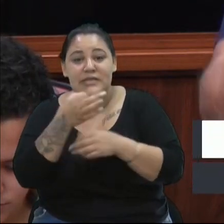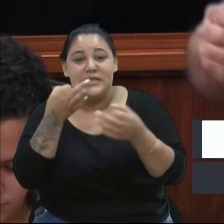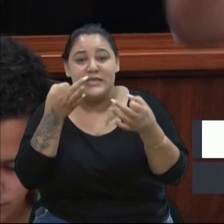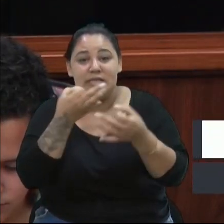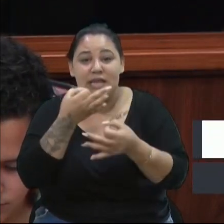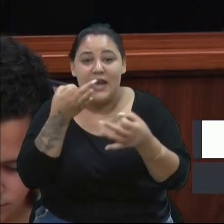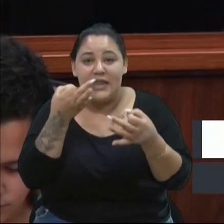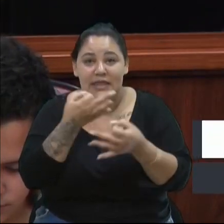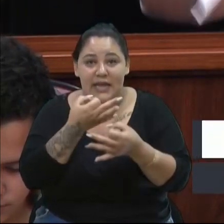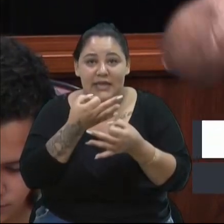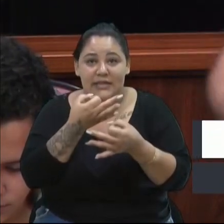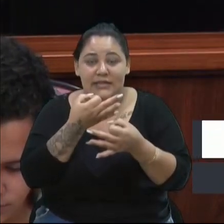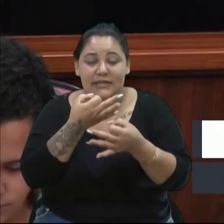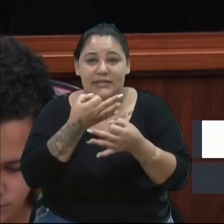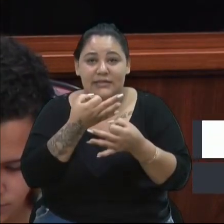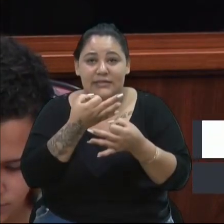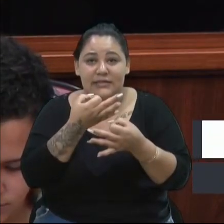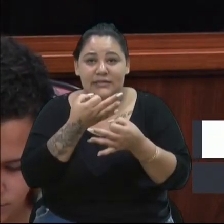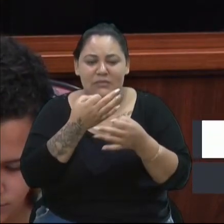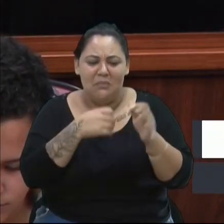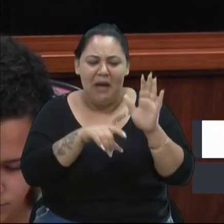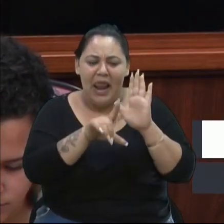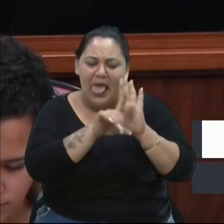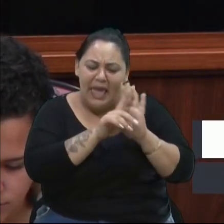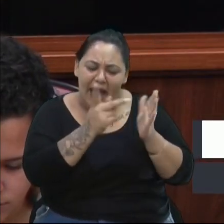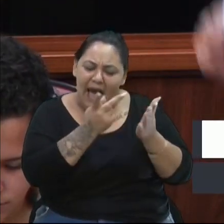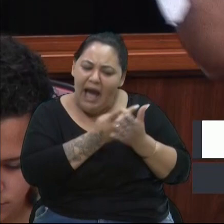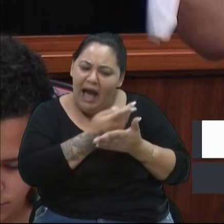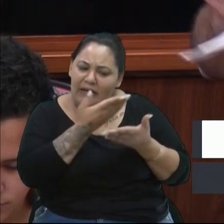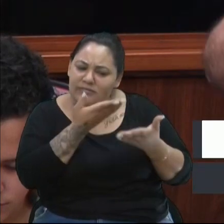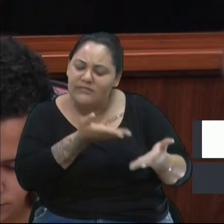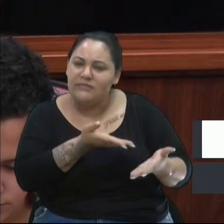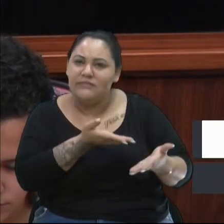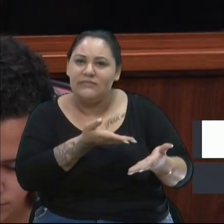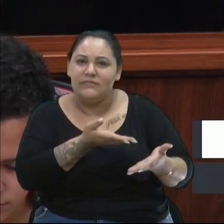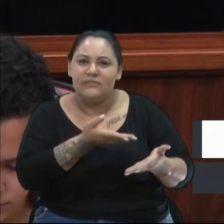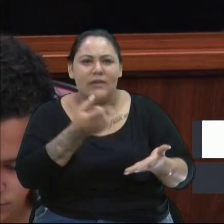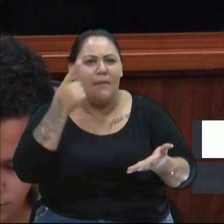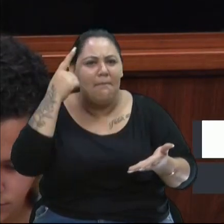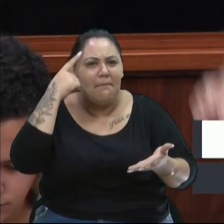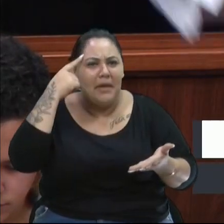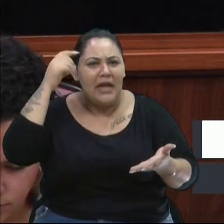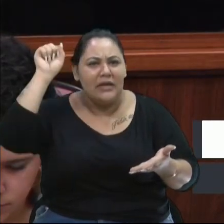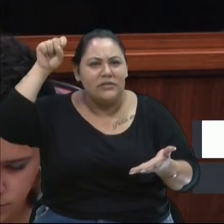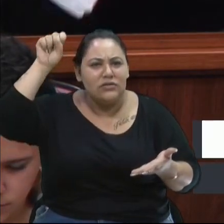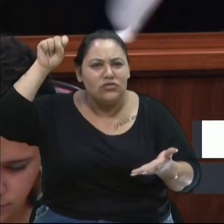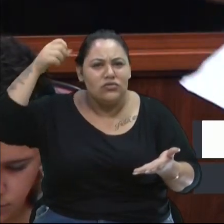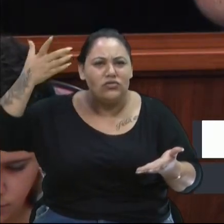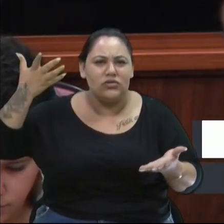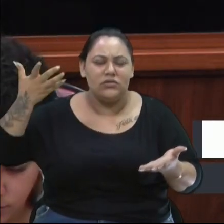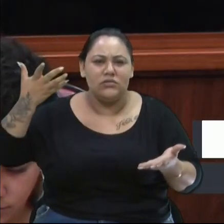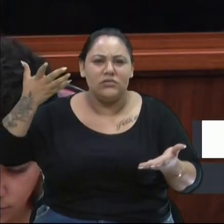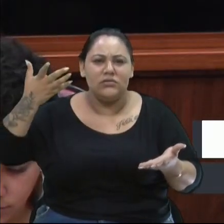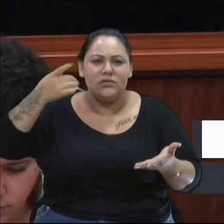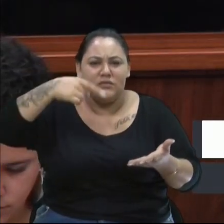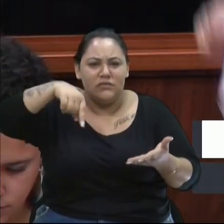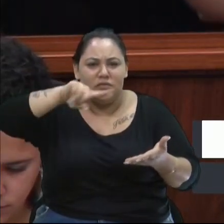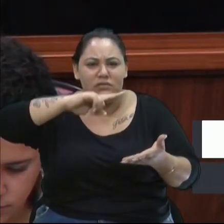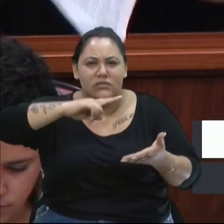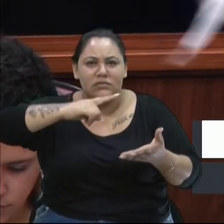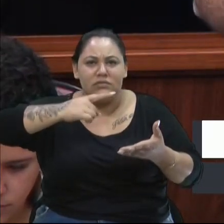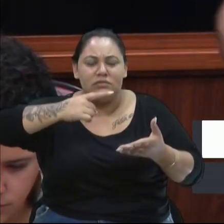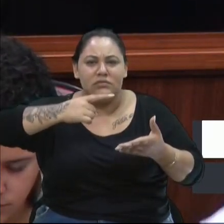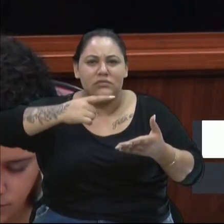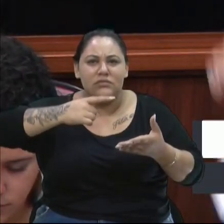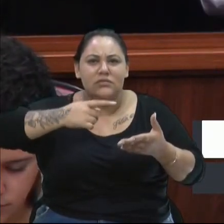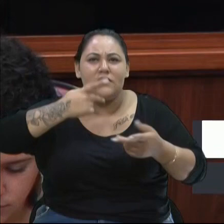um disparate como esse, pense, vereador Xuxa, o senhor que é um comunitarista, que é um